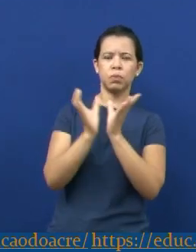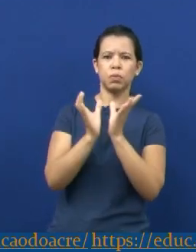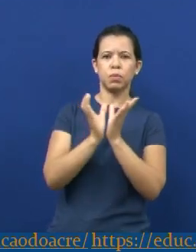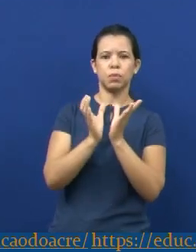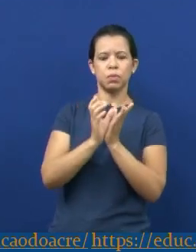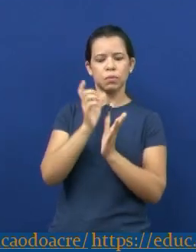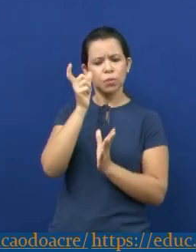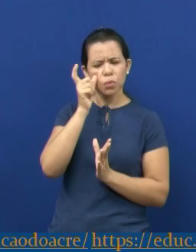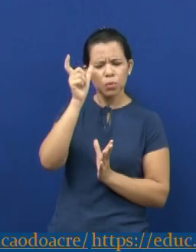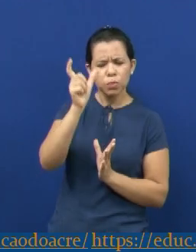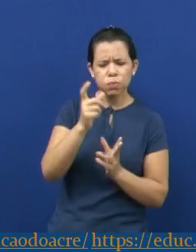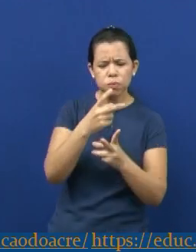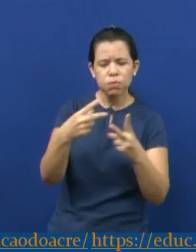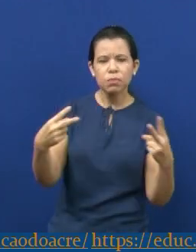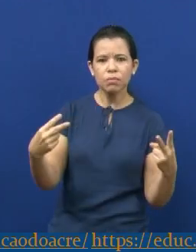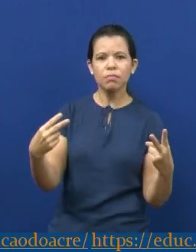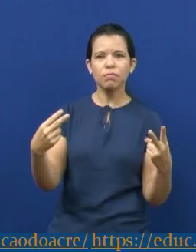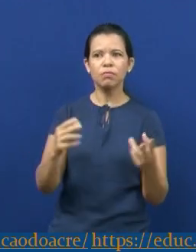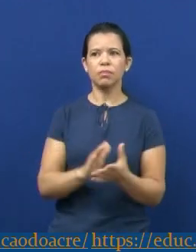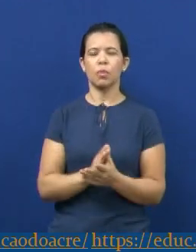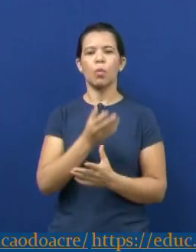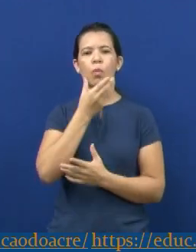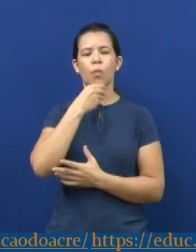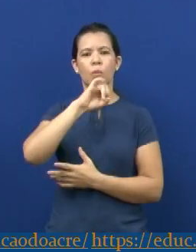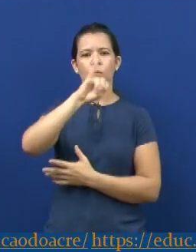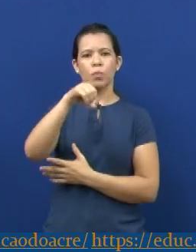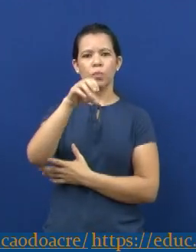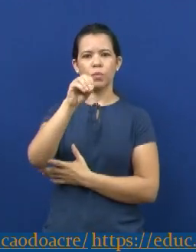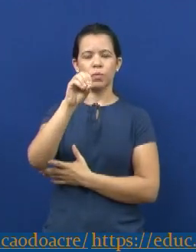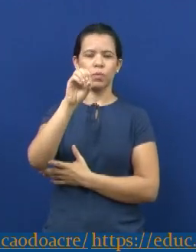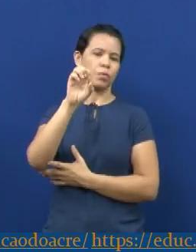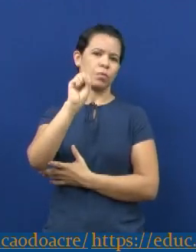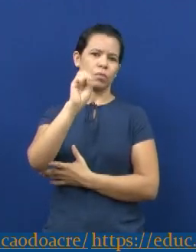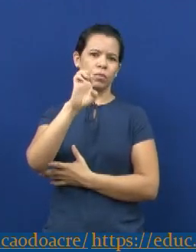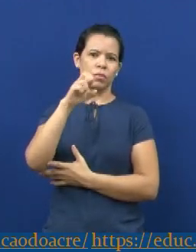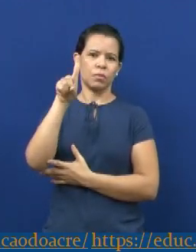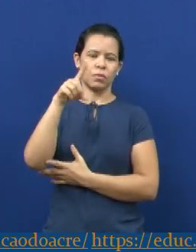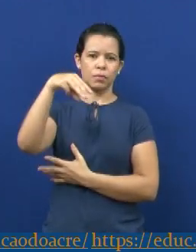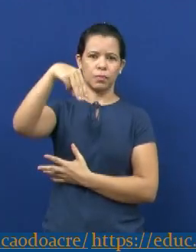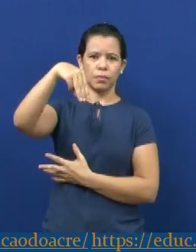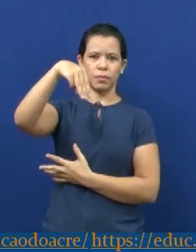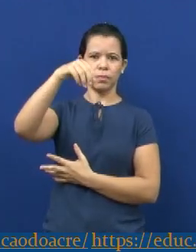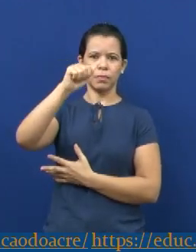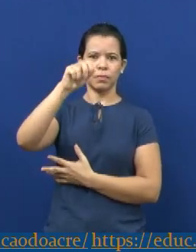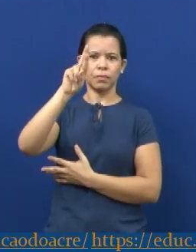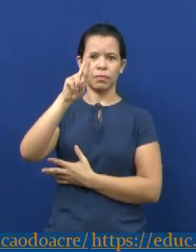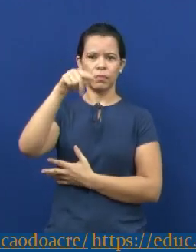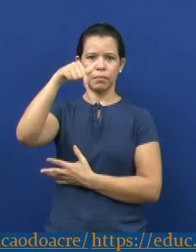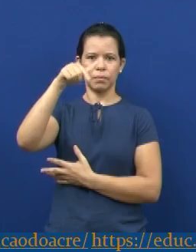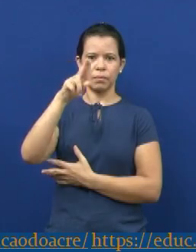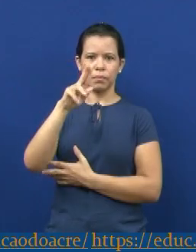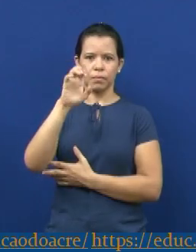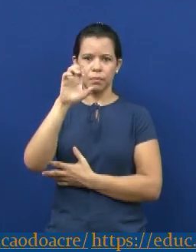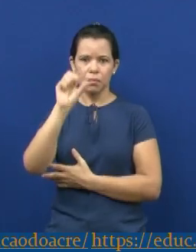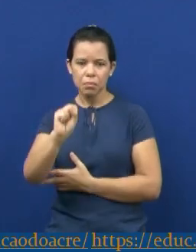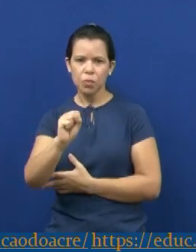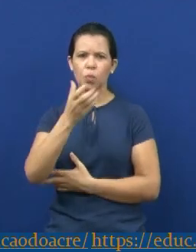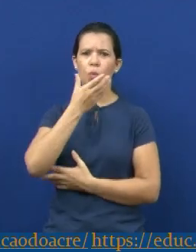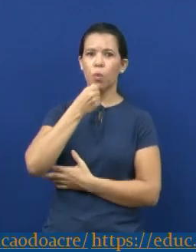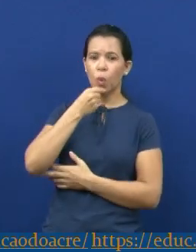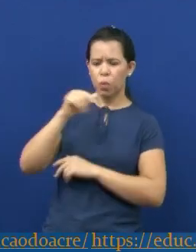surgiu nos anos 70 por josé marques de souza o famoso matias seringueiro e homem do teatro